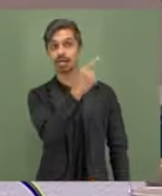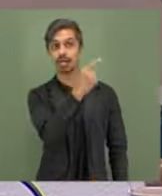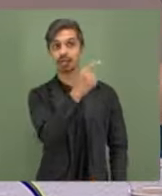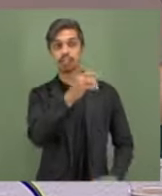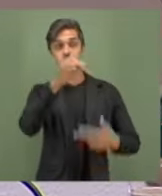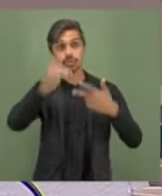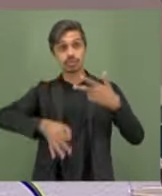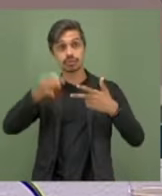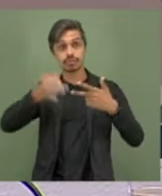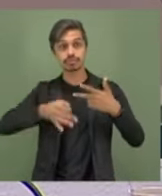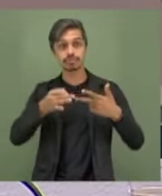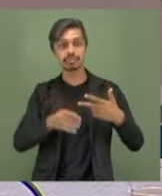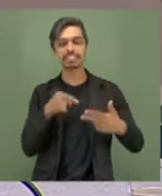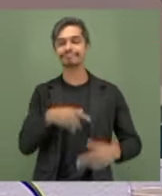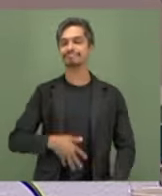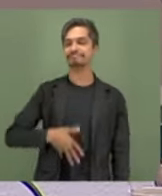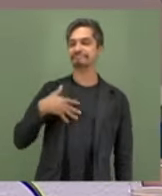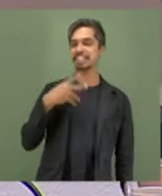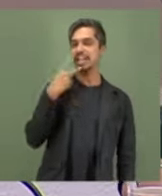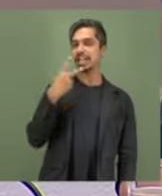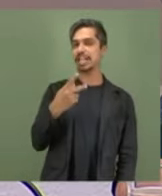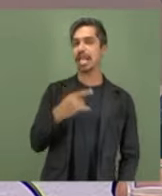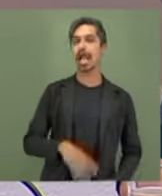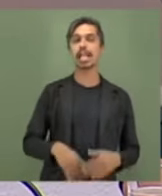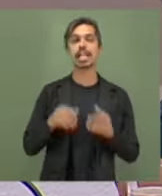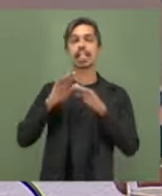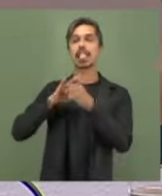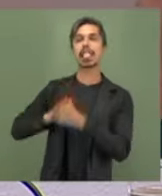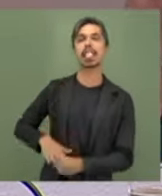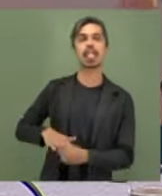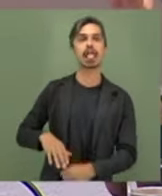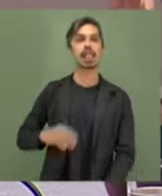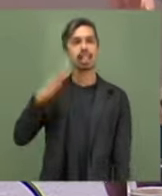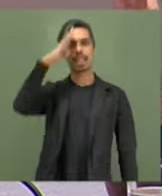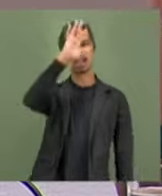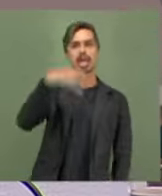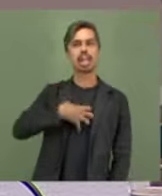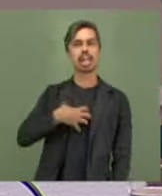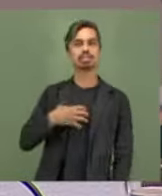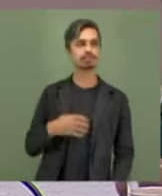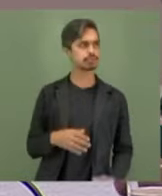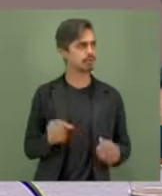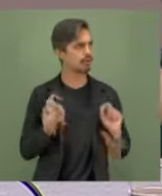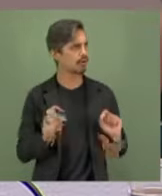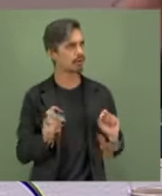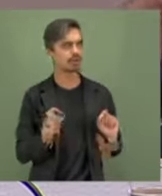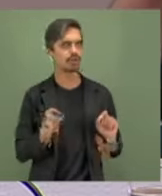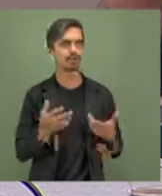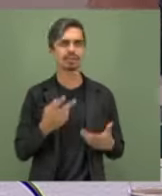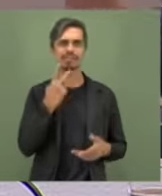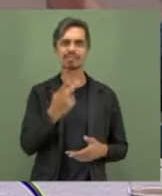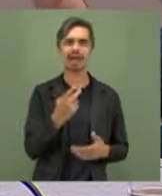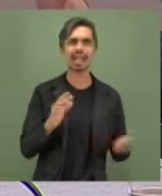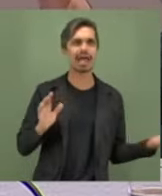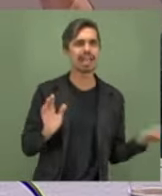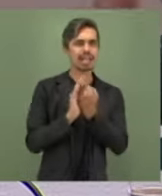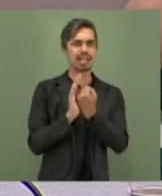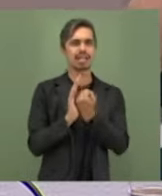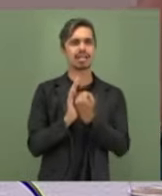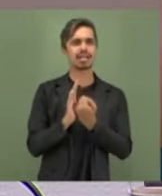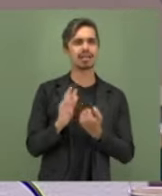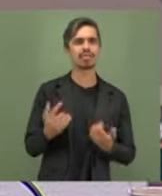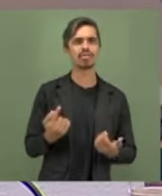judiciário orgulham-se de dizer que derrotaram o bolsonarismo. O que é isto? Um país onde ministros dizem que derrotam